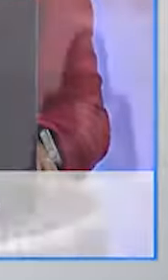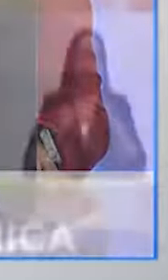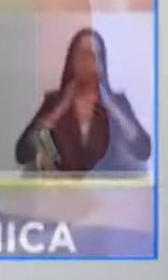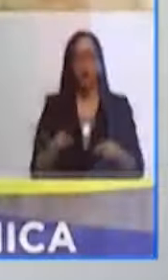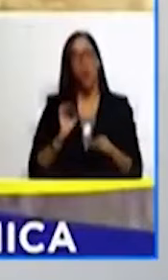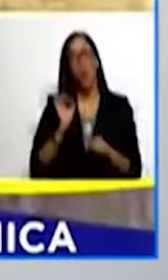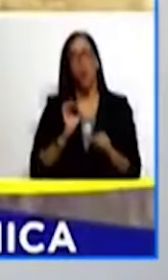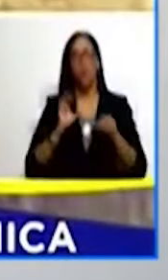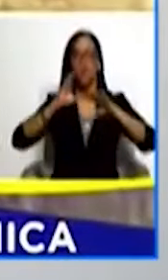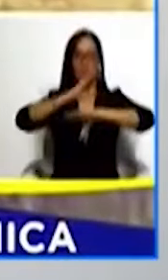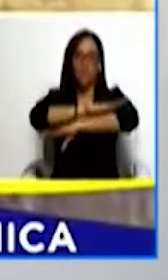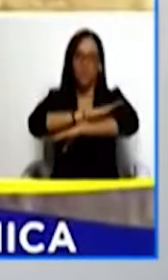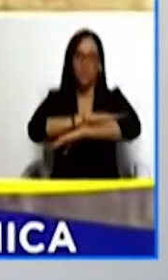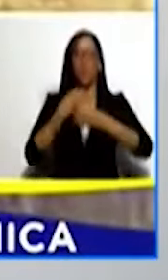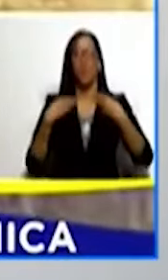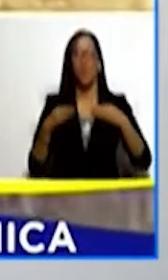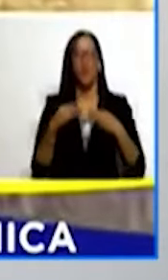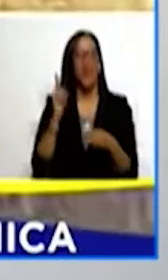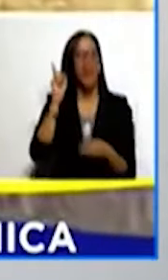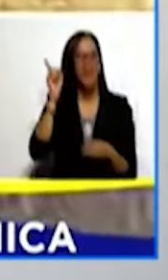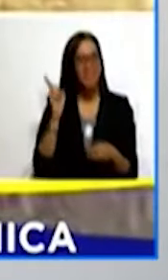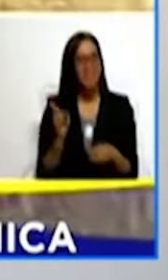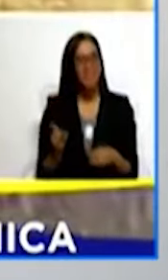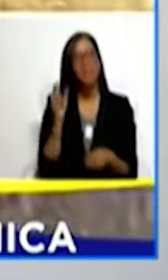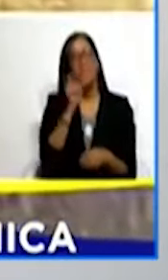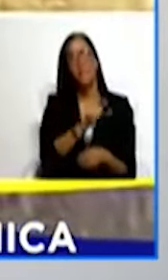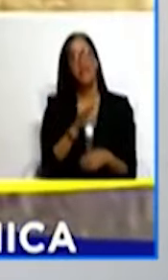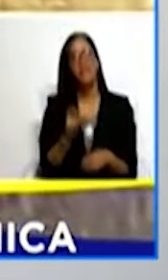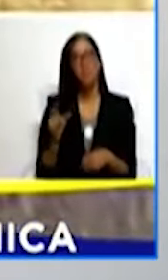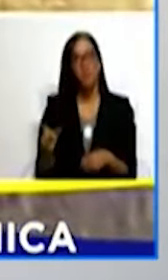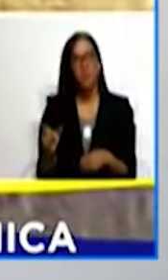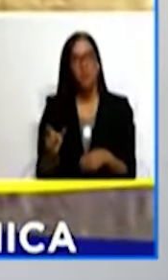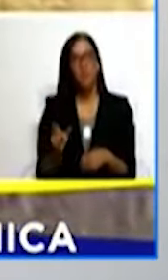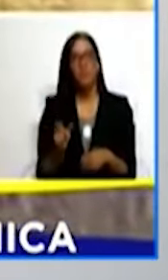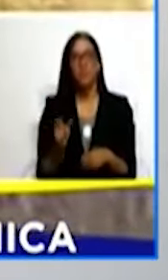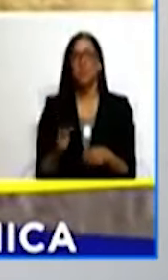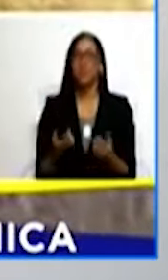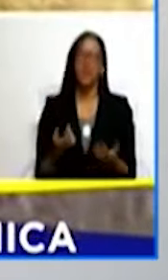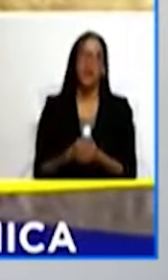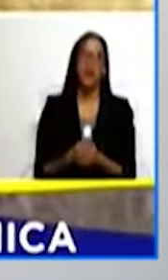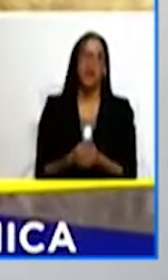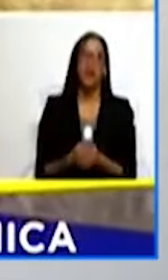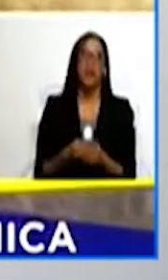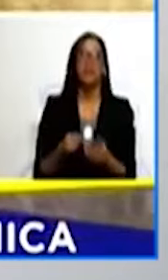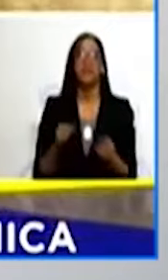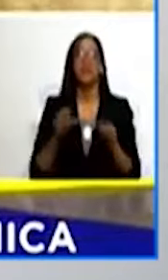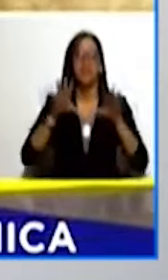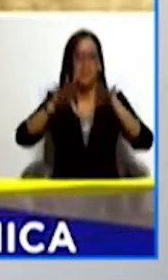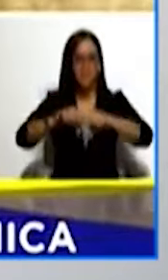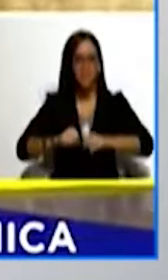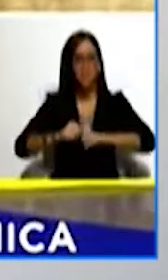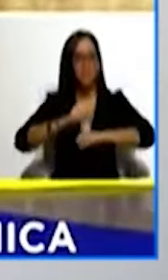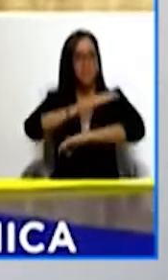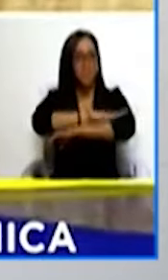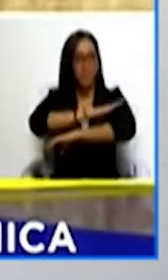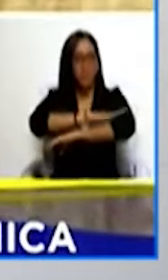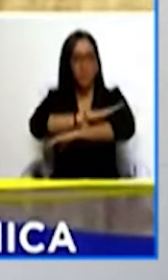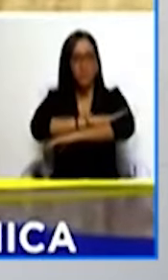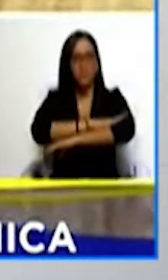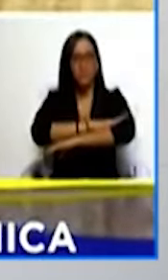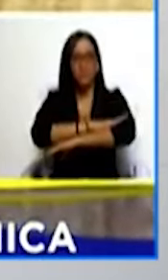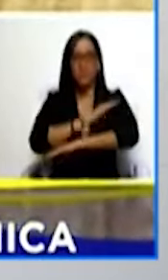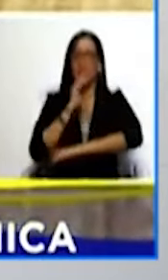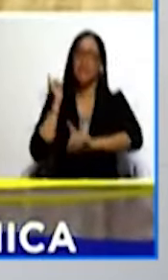geopolítico internacional. Então, penso eu que qualquer movimento que seja feito e conduzido pela Venezuela, naturalmente, né, a